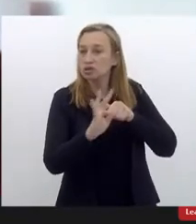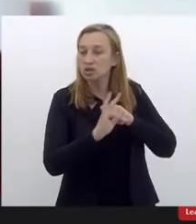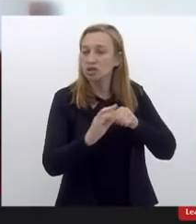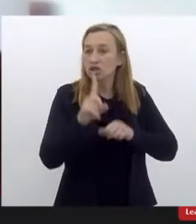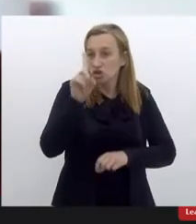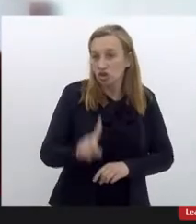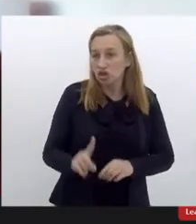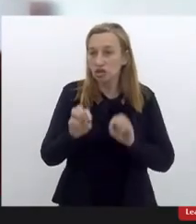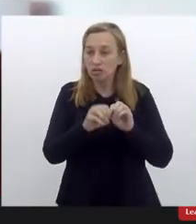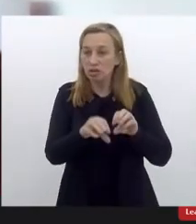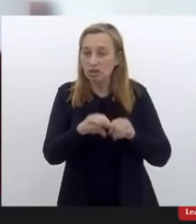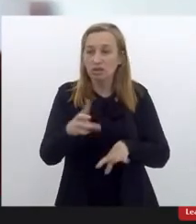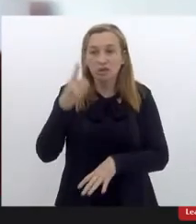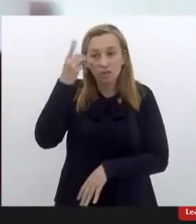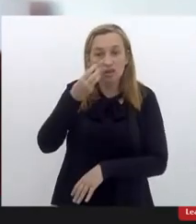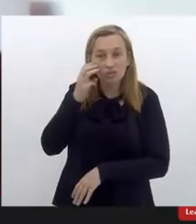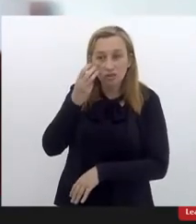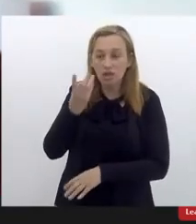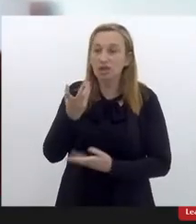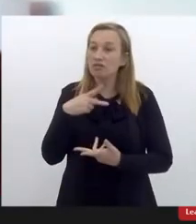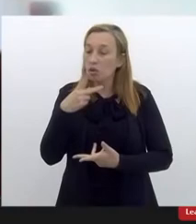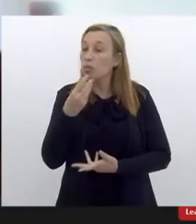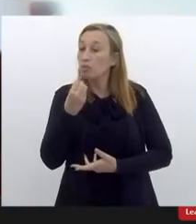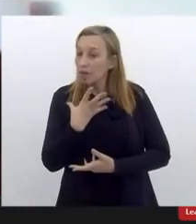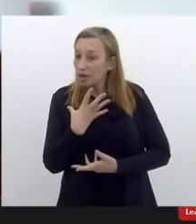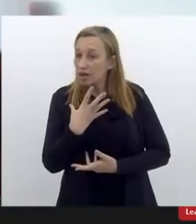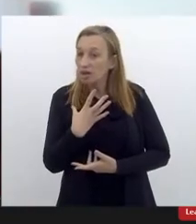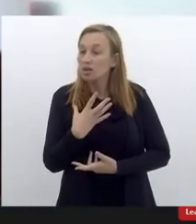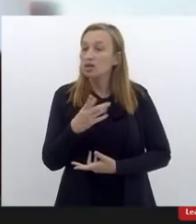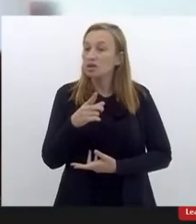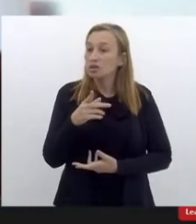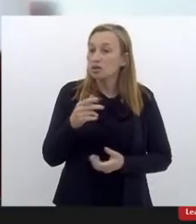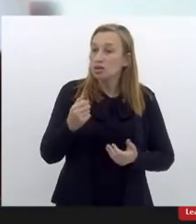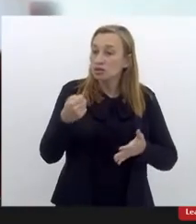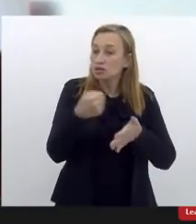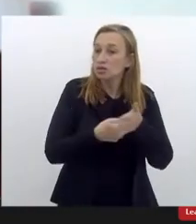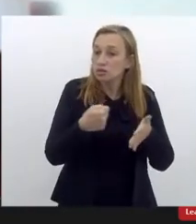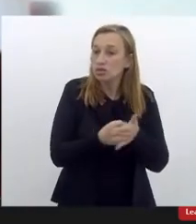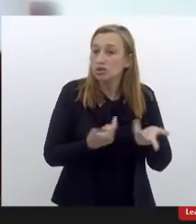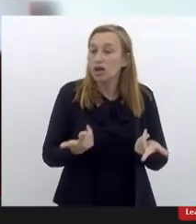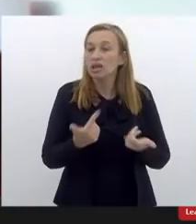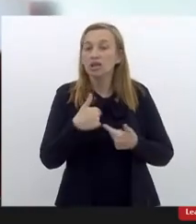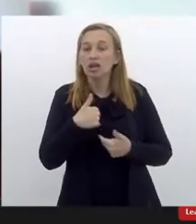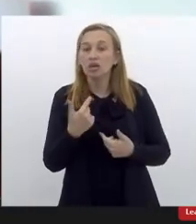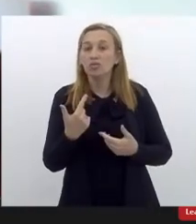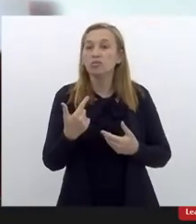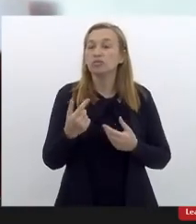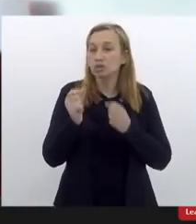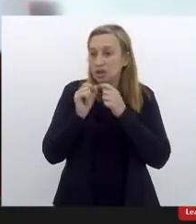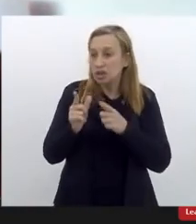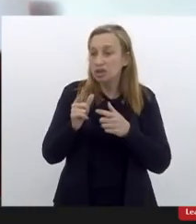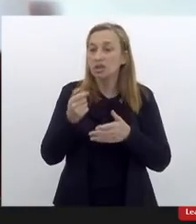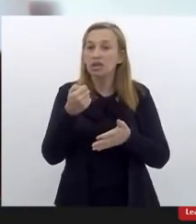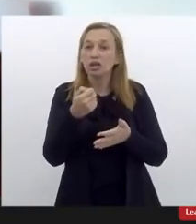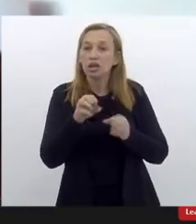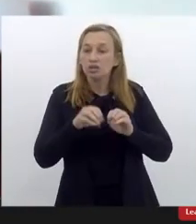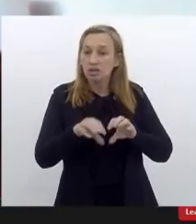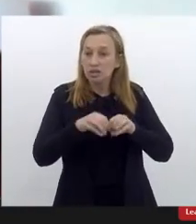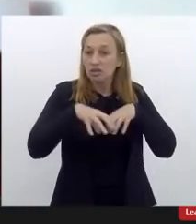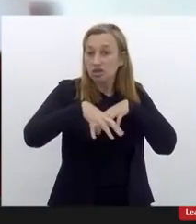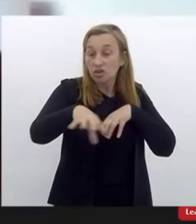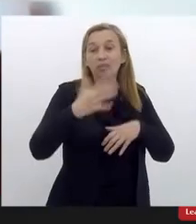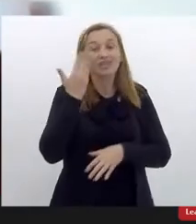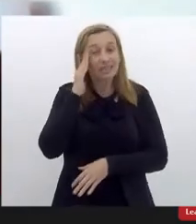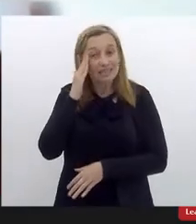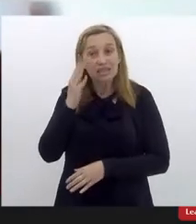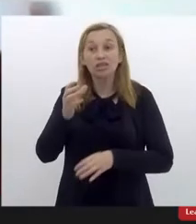educação. O deputado Valdec expôs bem uma posição que a gente tem defendido. Eu sou muito crítico da educação à distância, mas eu entendo